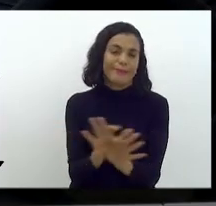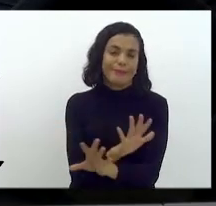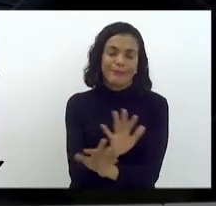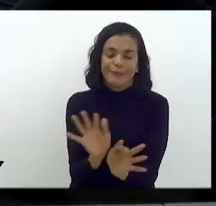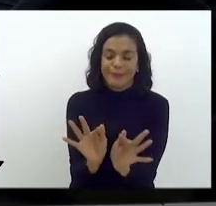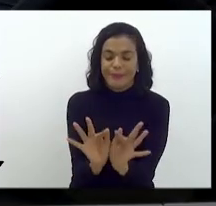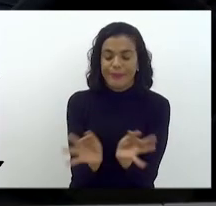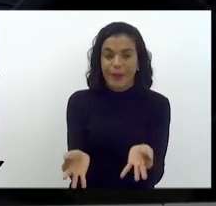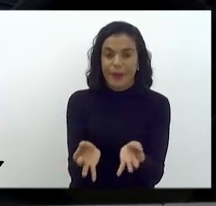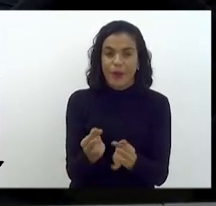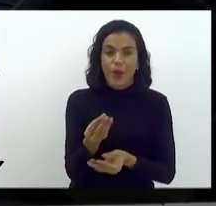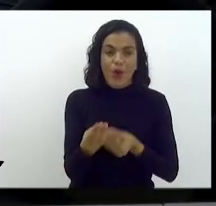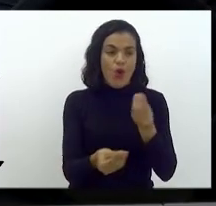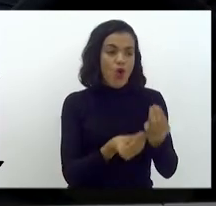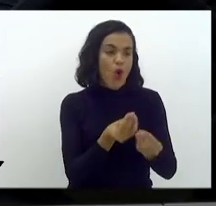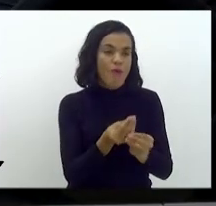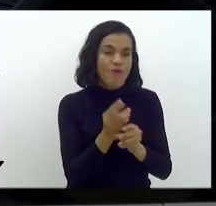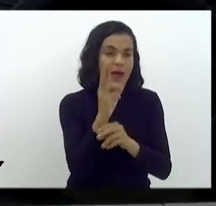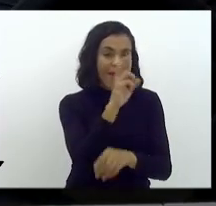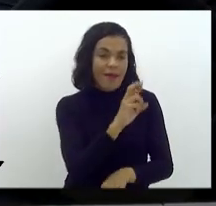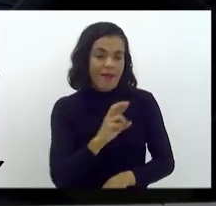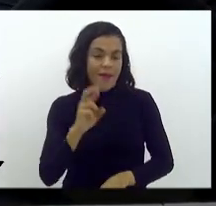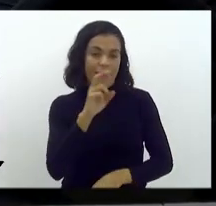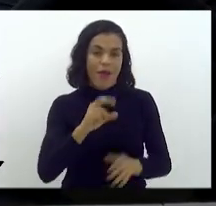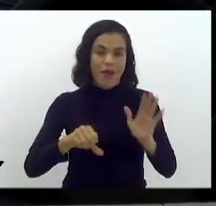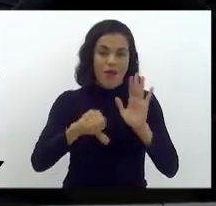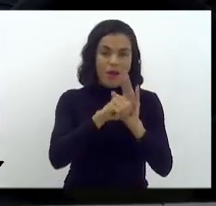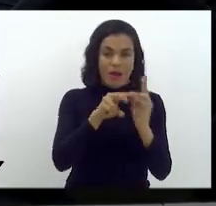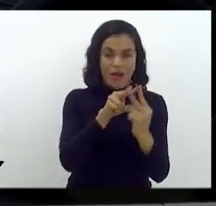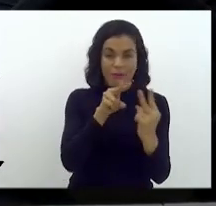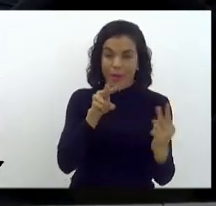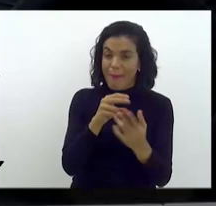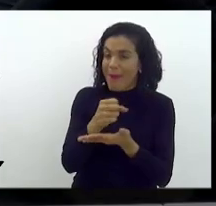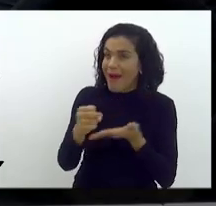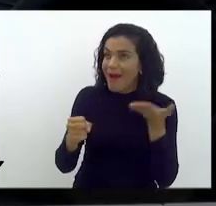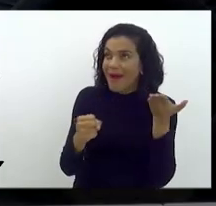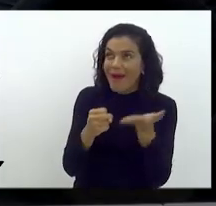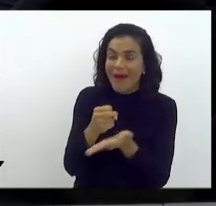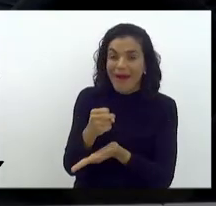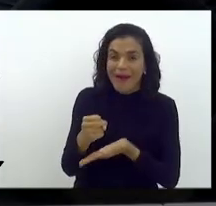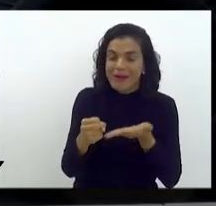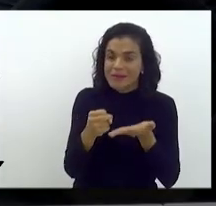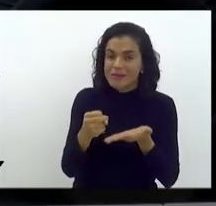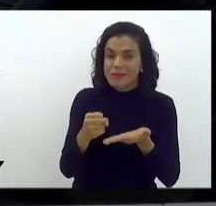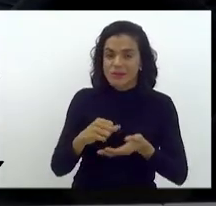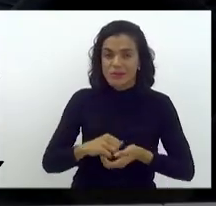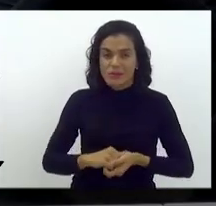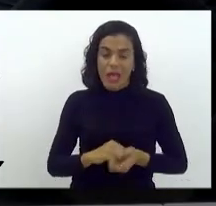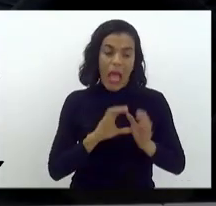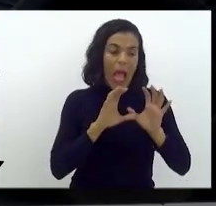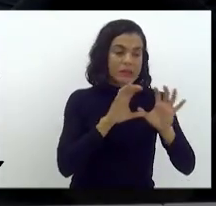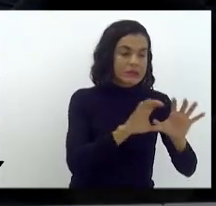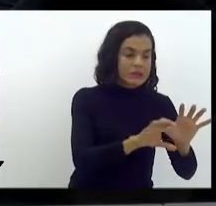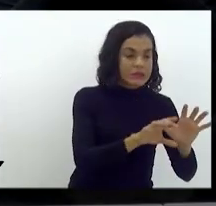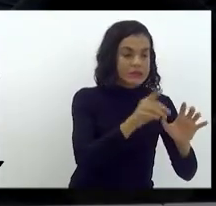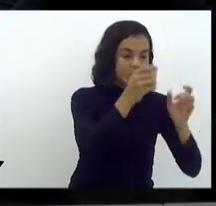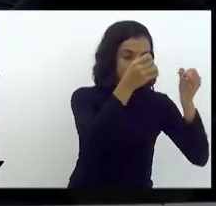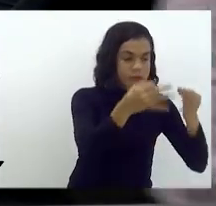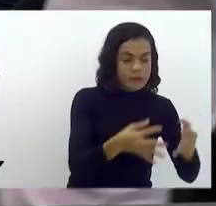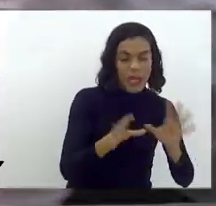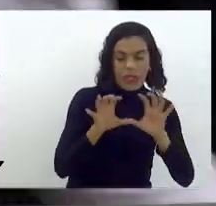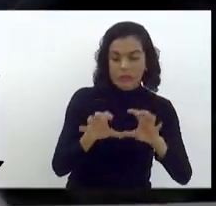como você vai investigar um crime de informática o básico aquele que me básico é o que 90% acontece assim assim assim assim